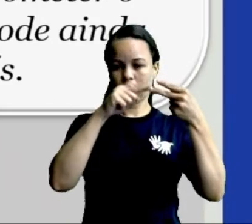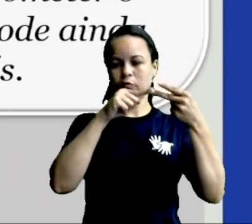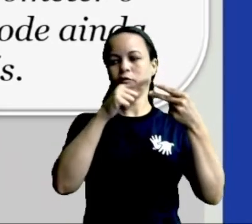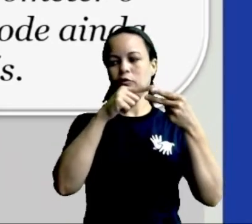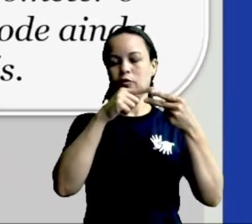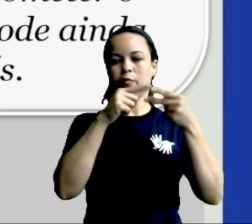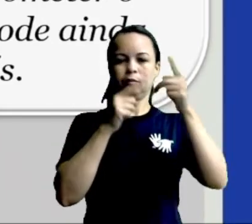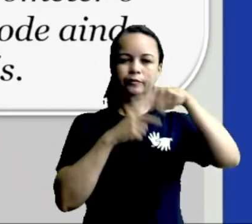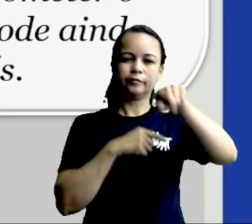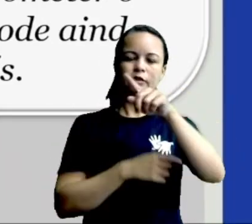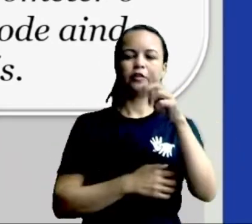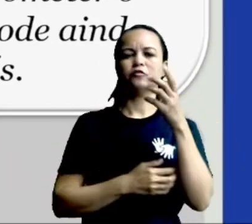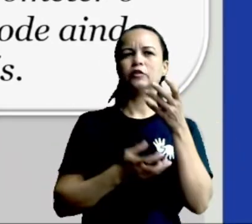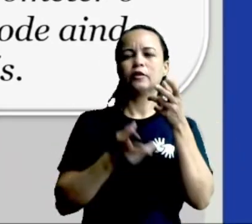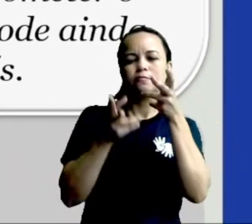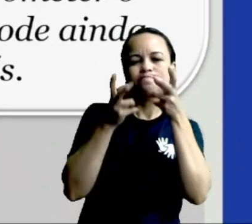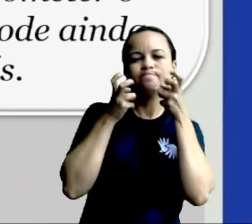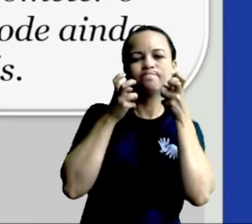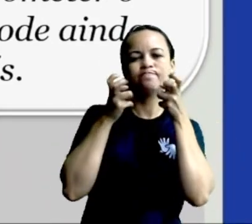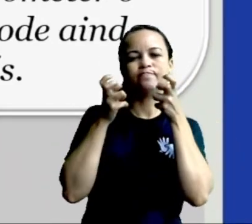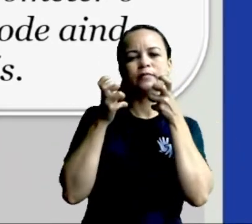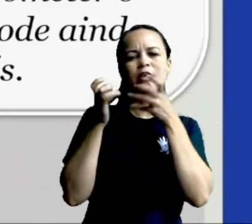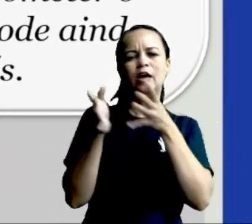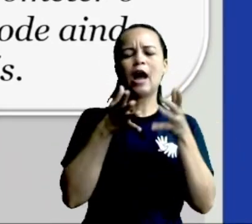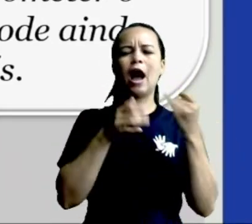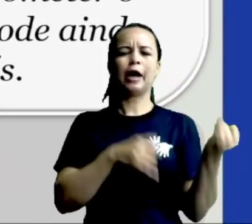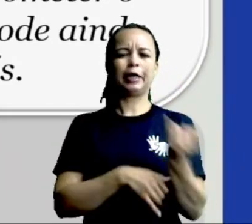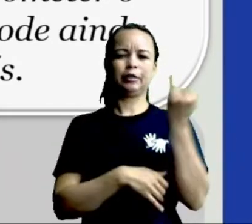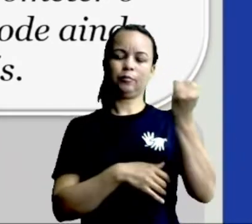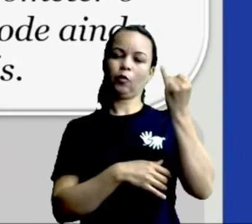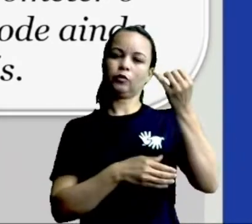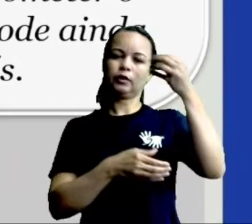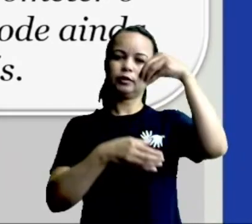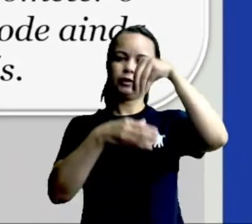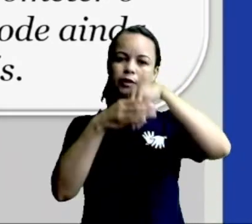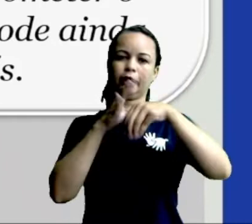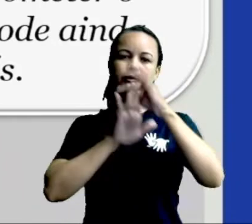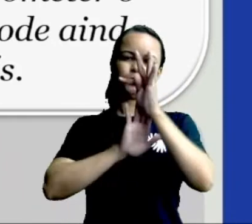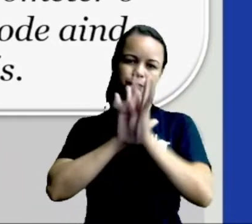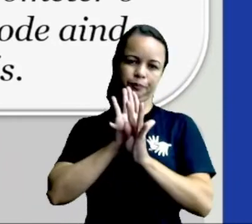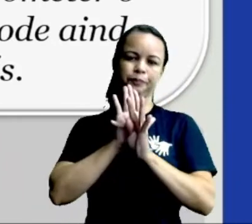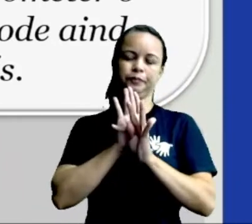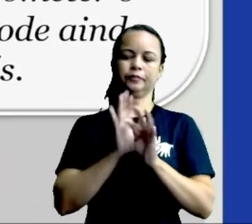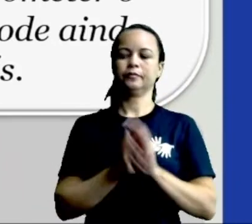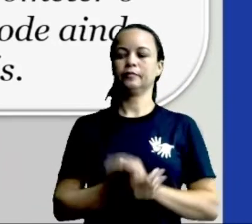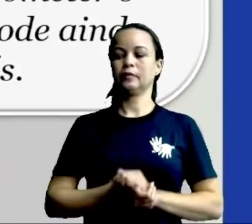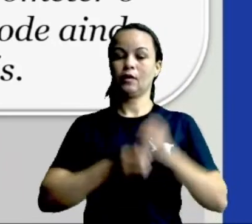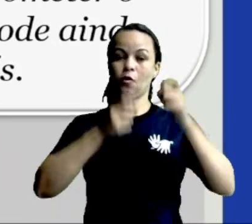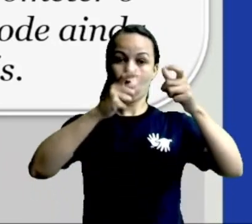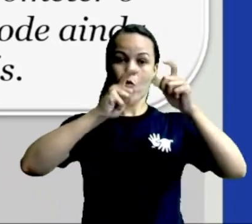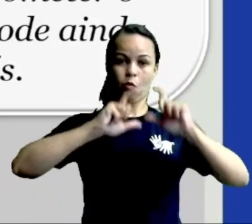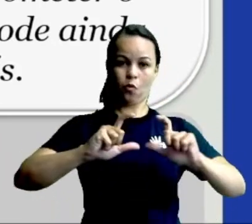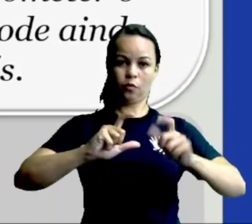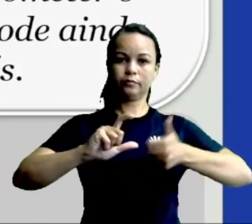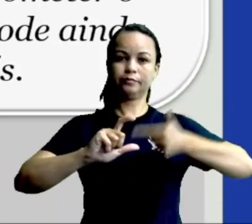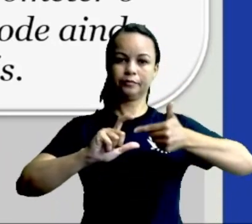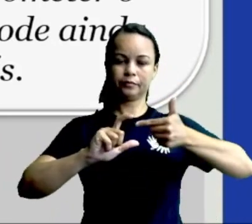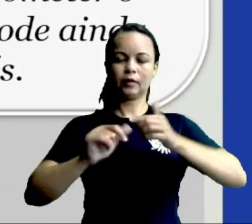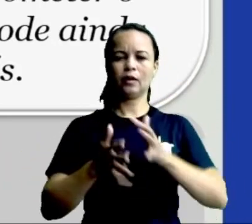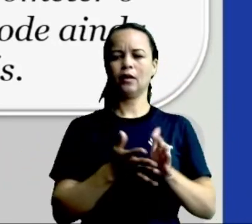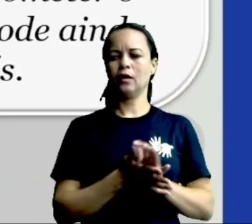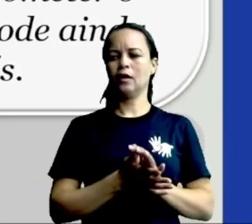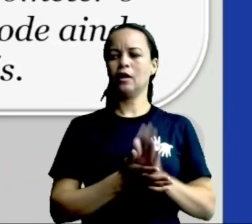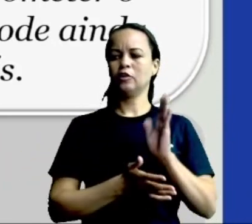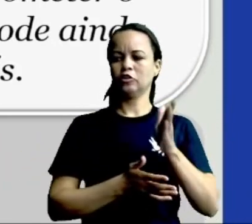tá? Para que vocês observassem que isso é importante dentro de textos. Vê o segundo parágrafo. Eu já